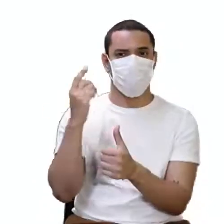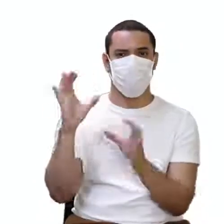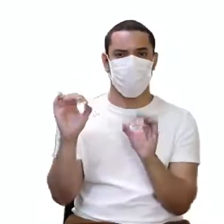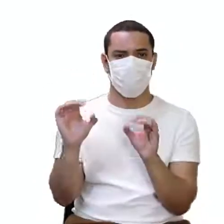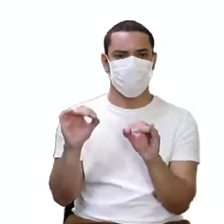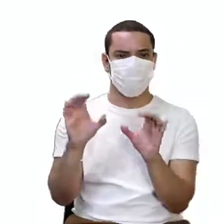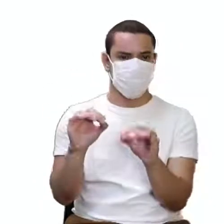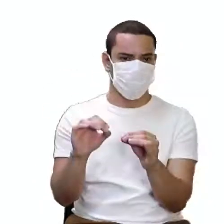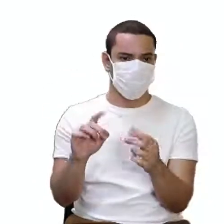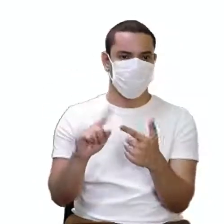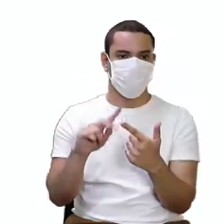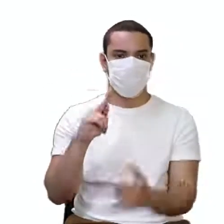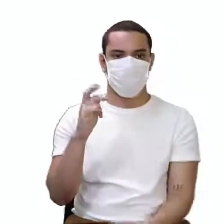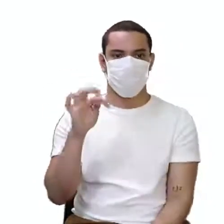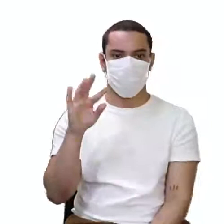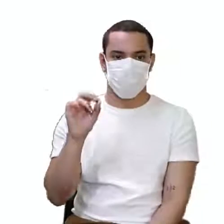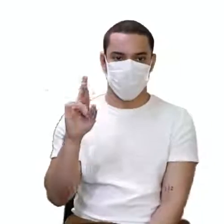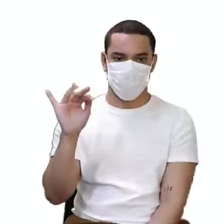aí